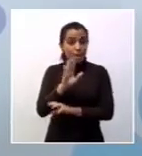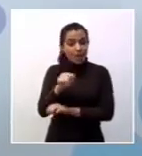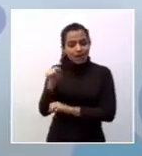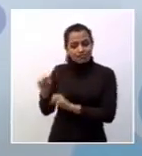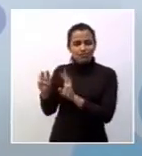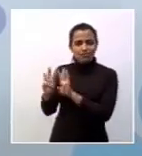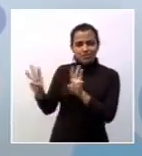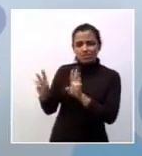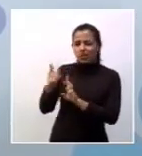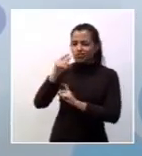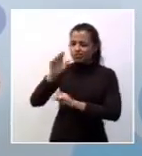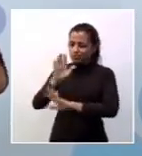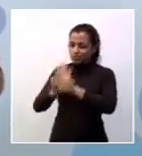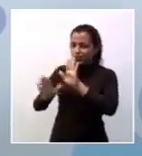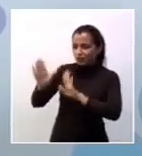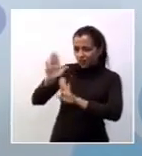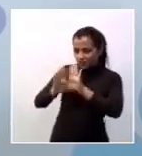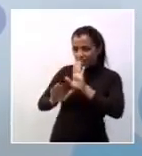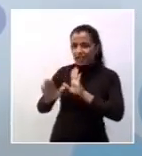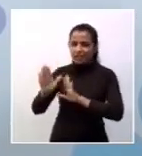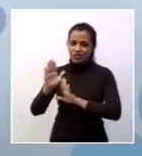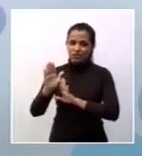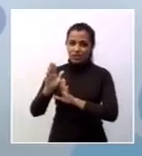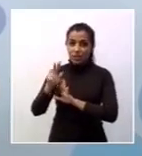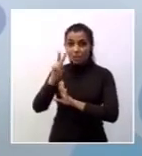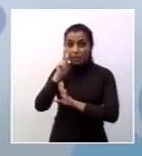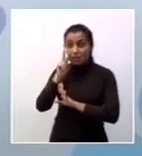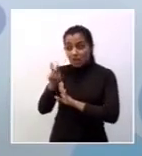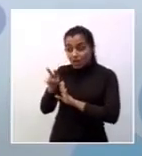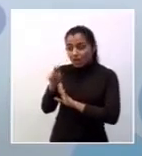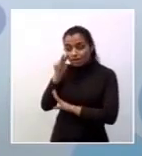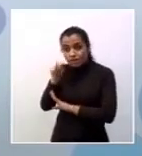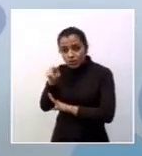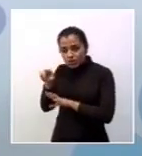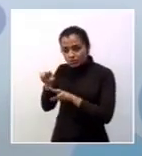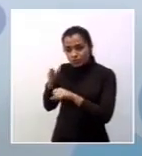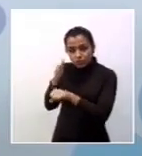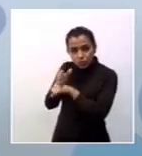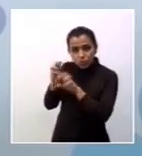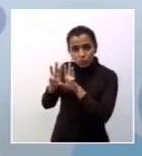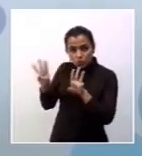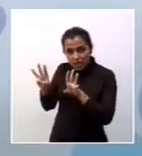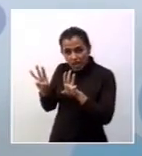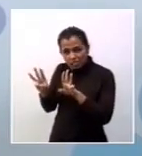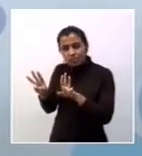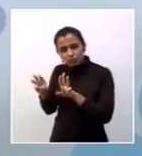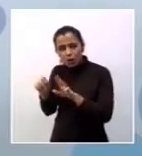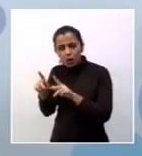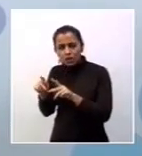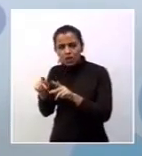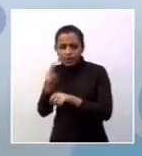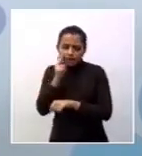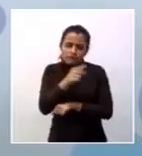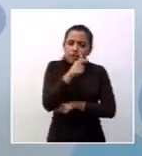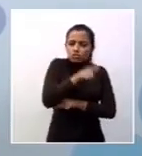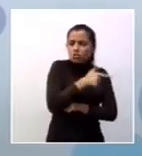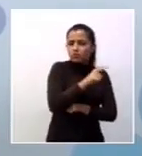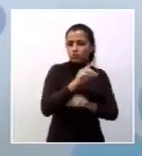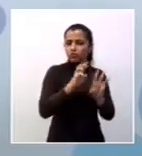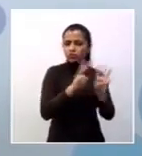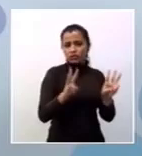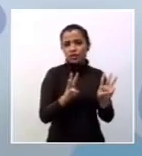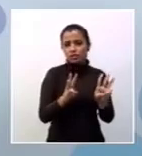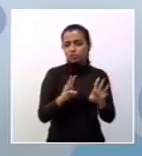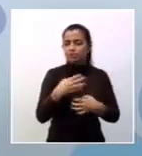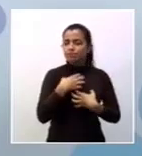eu acho que é mais o cuidado de fazer uma checagem dupla, justamente por ela poder ser editada por qualquer pessoa, tá? Tanto que